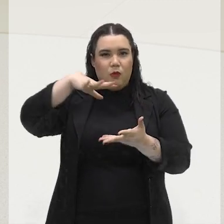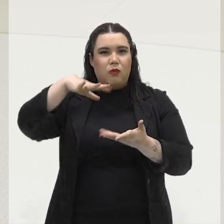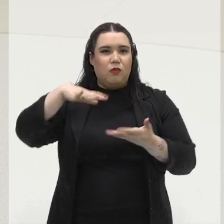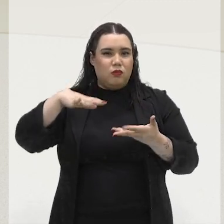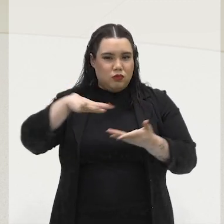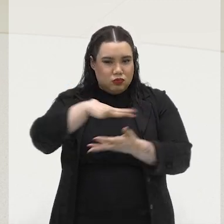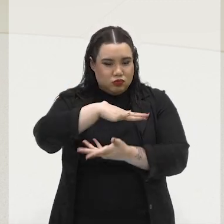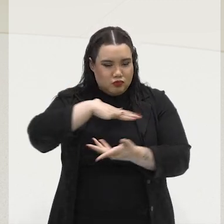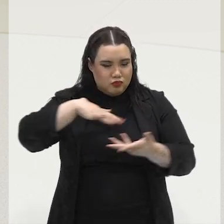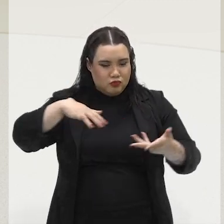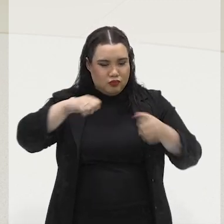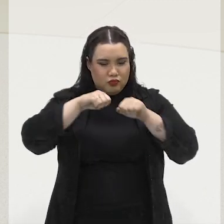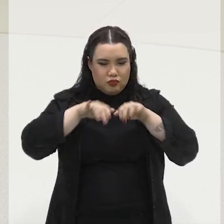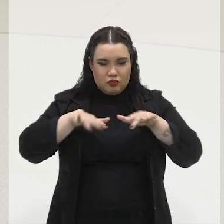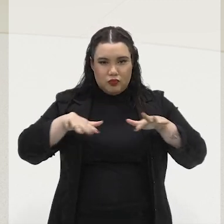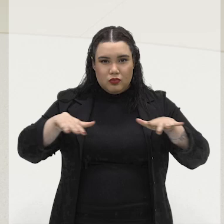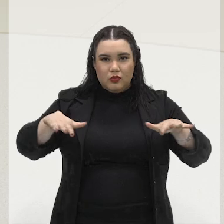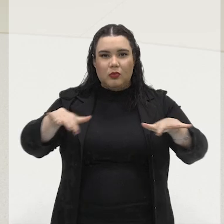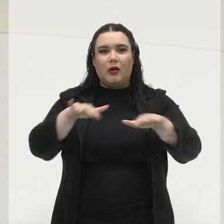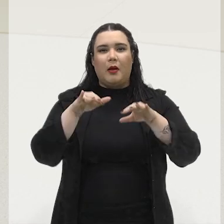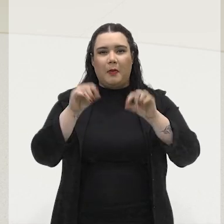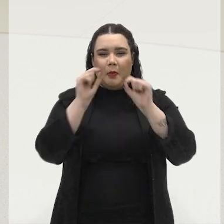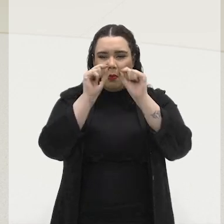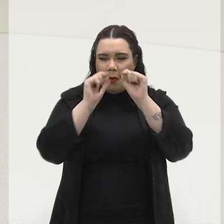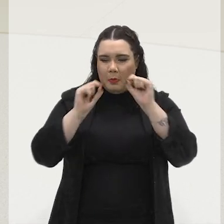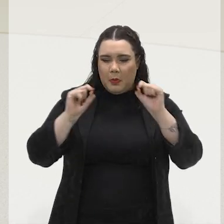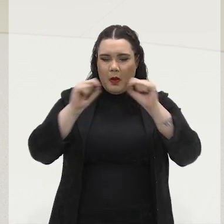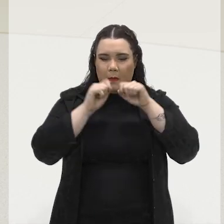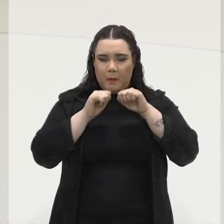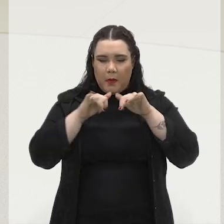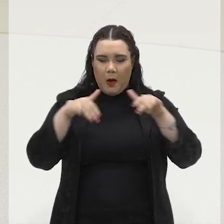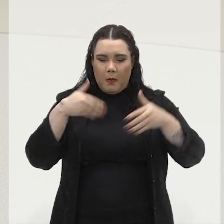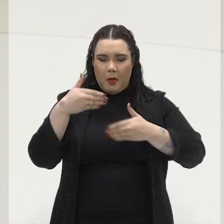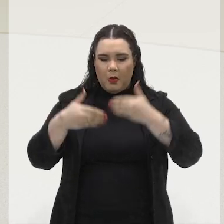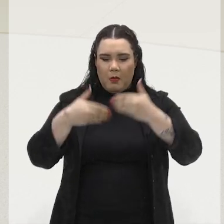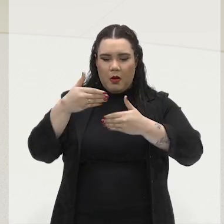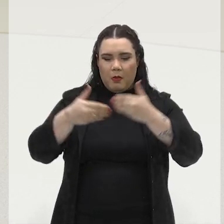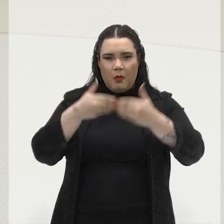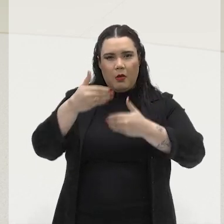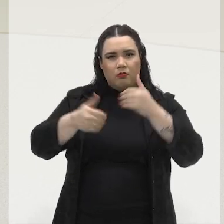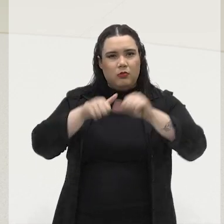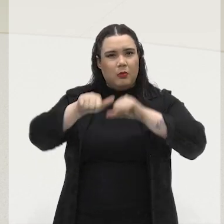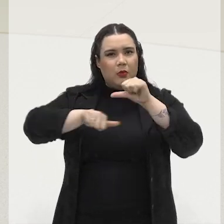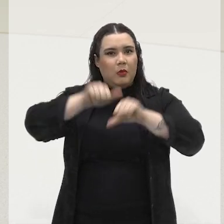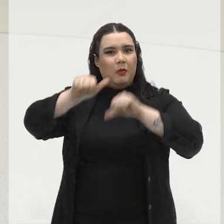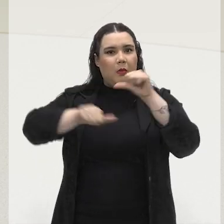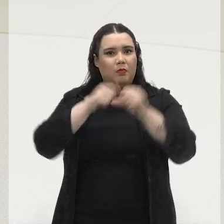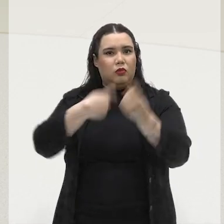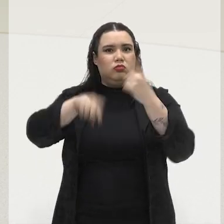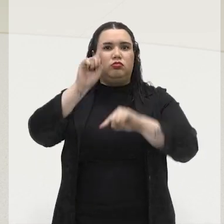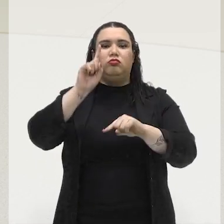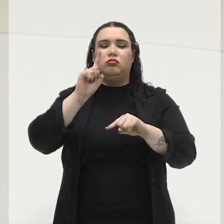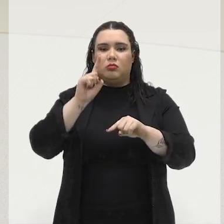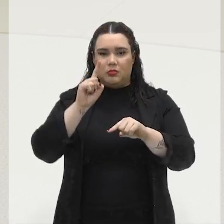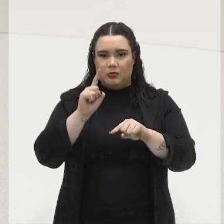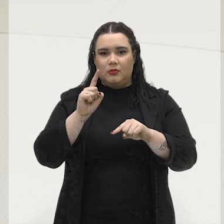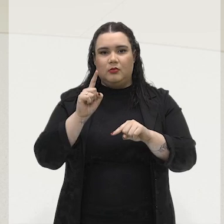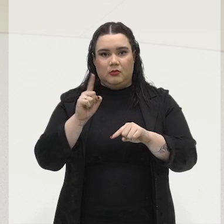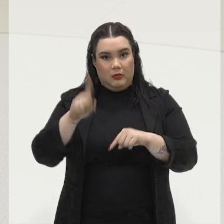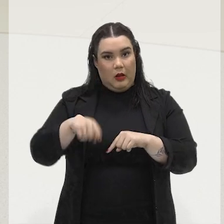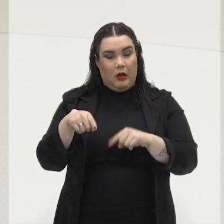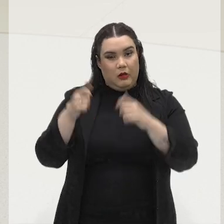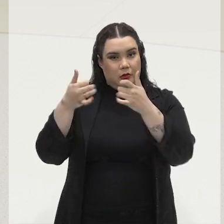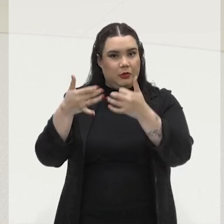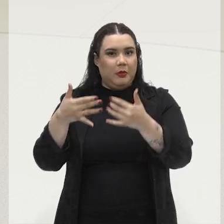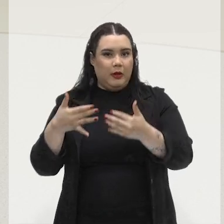esse condensado de partículas, é o que vai dar o pontapé inicial. É isso que fala a teoria do Big Bang.